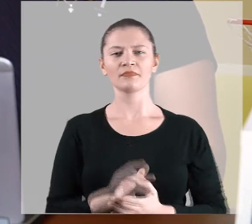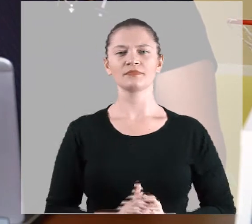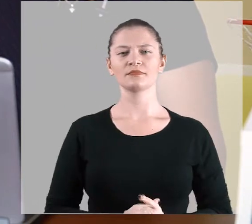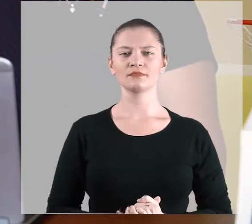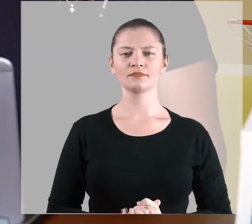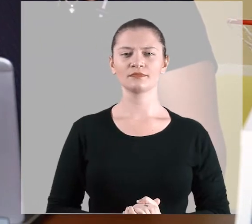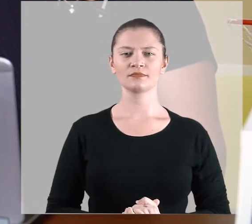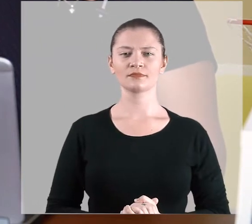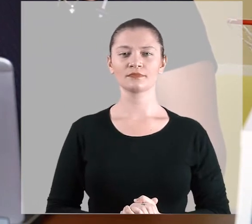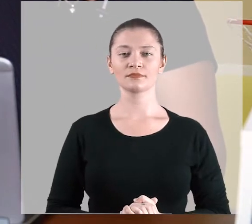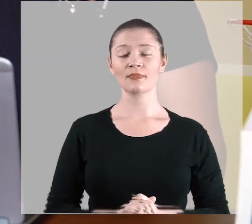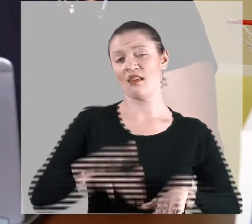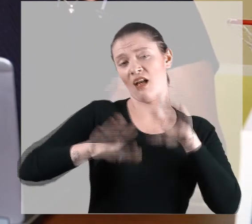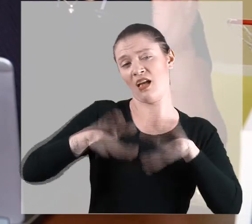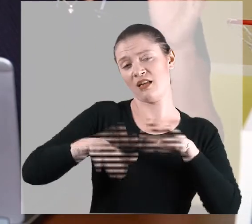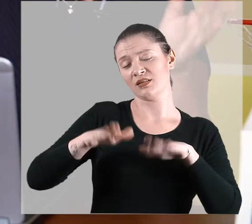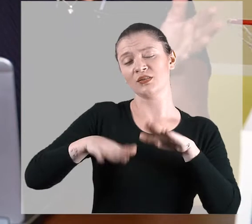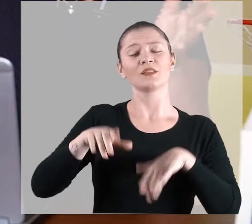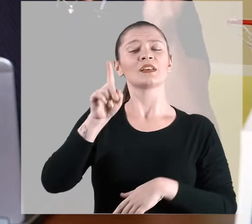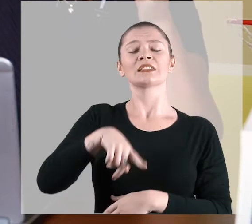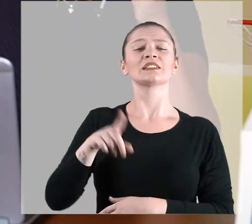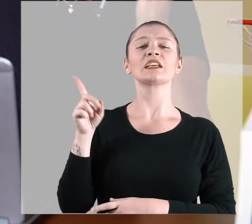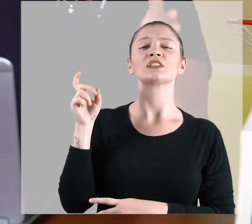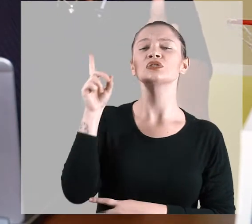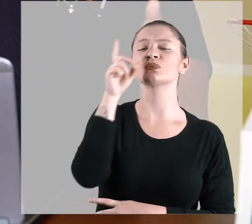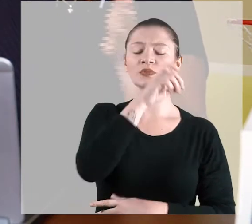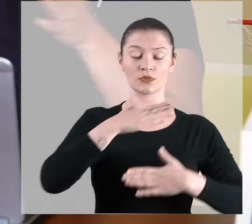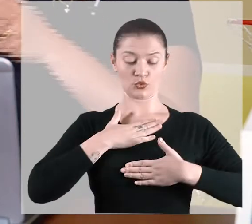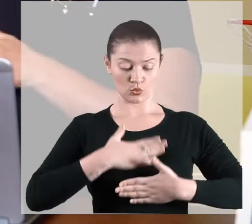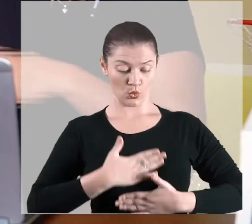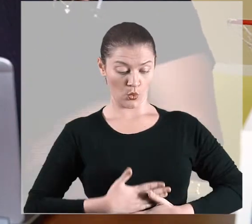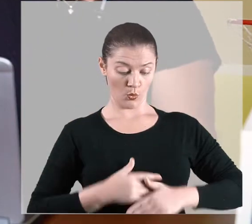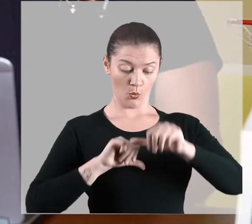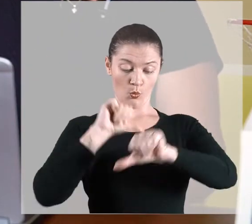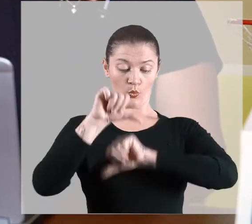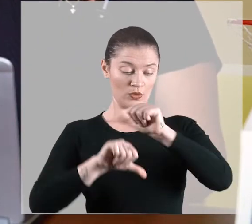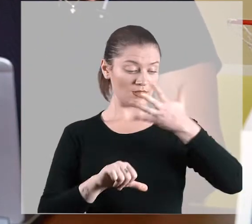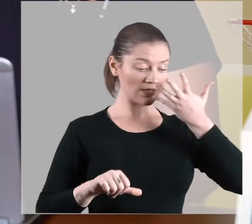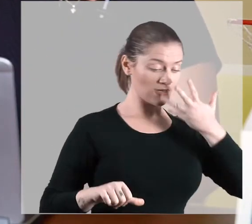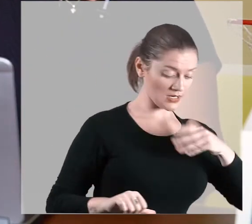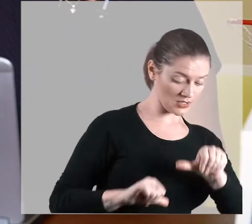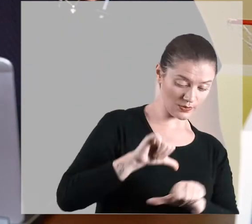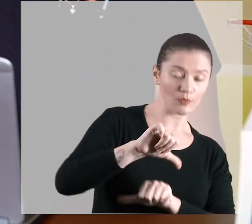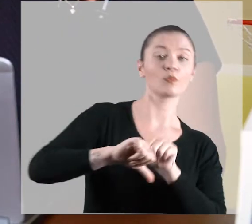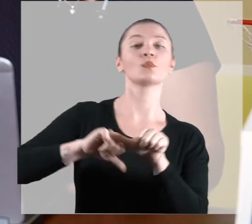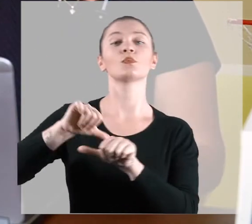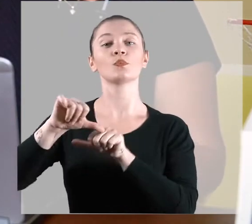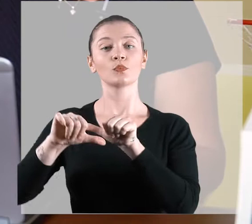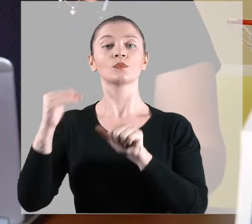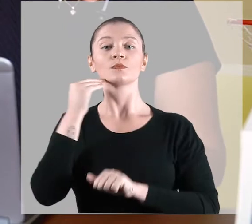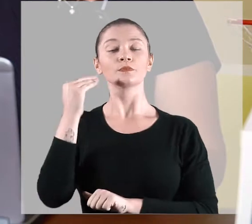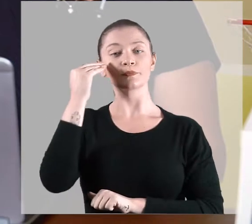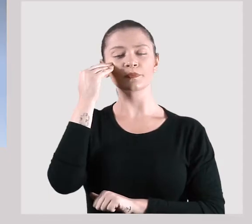pode ser a dificuldade de da questão do corpo infantil para o corpo adolescente, essa mudança. Então, tem